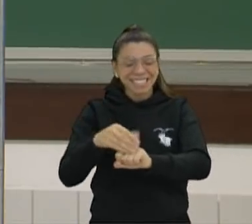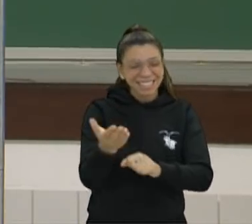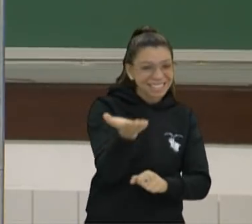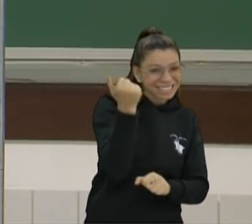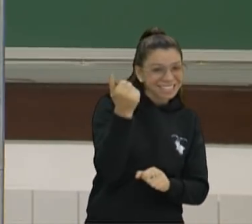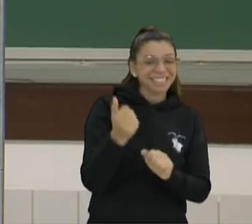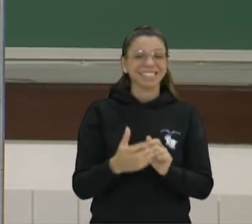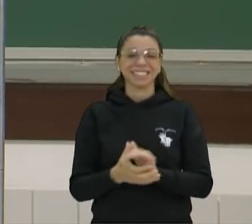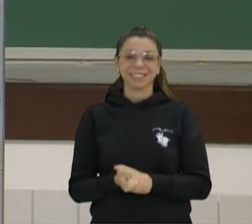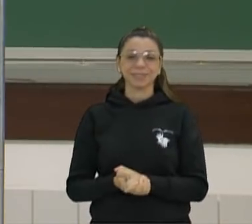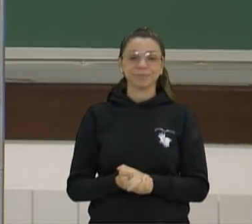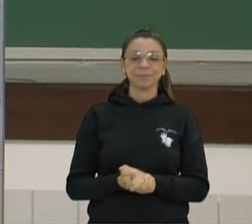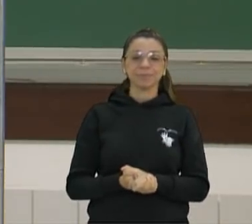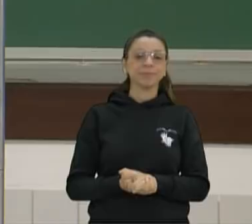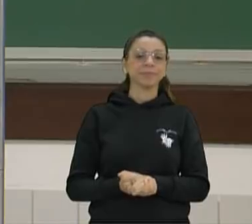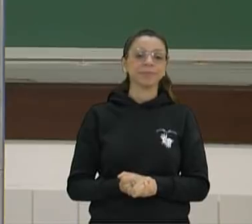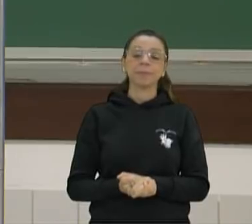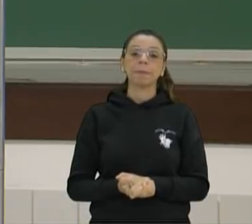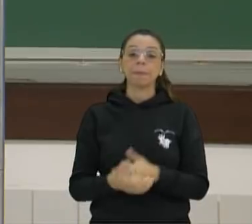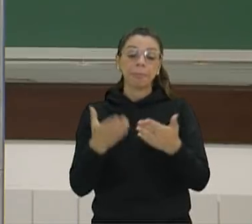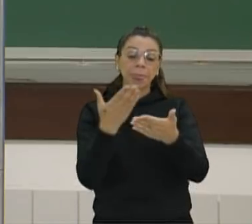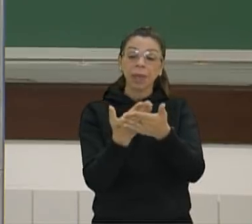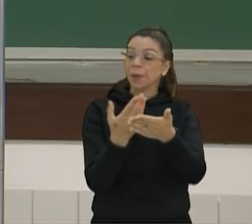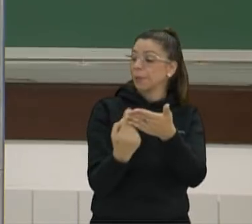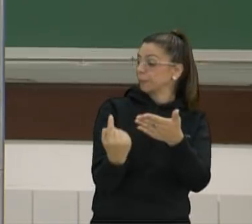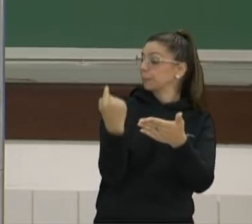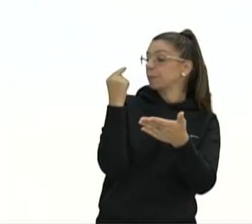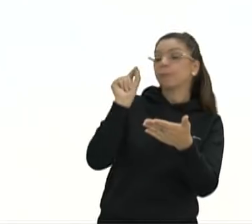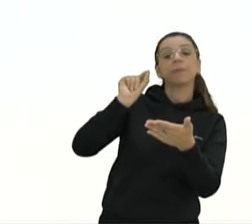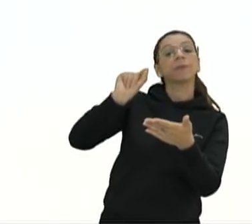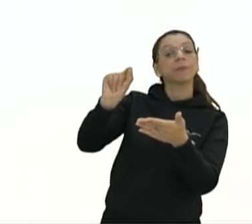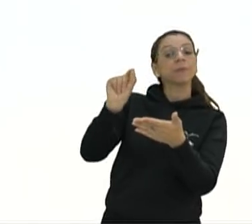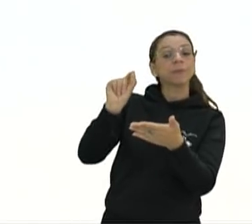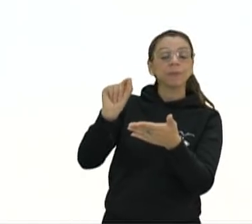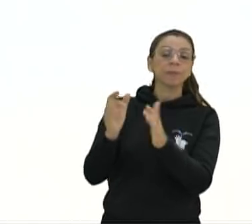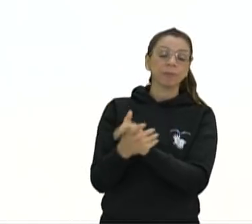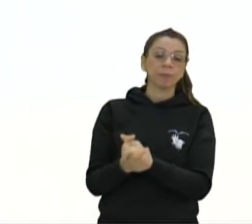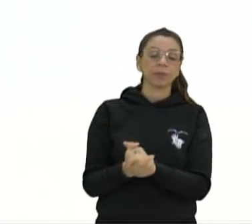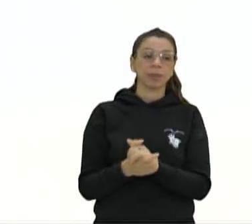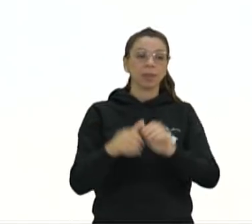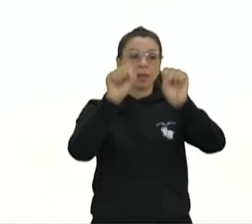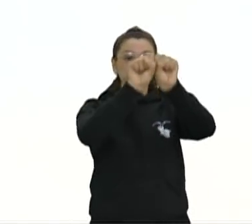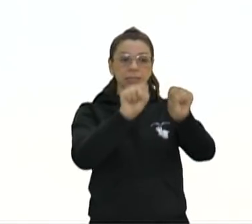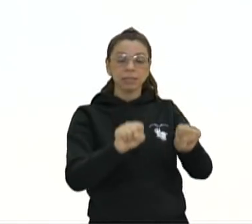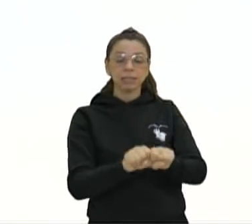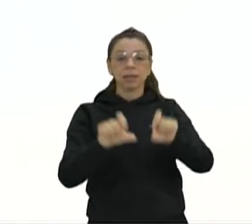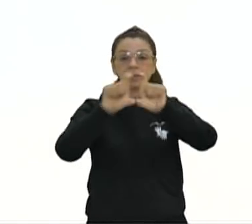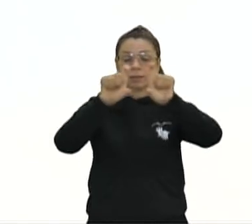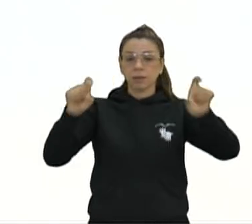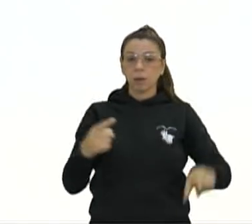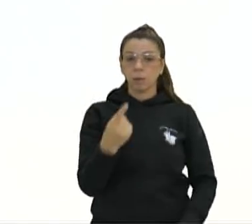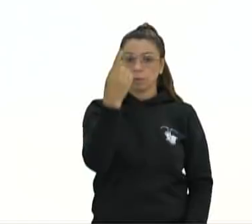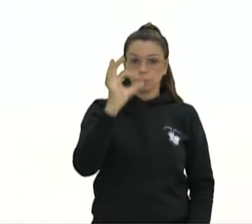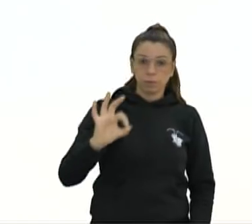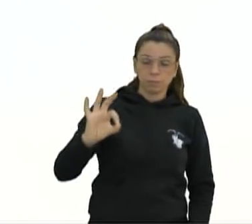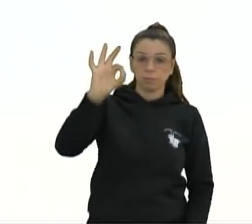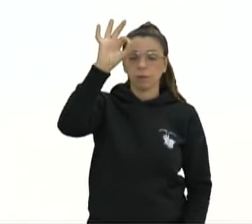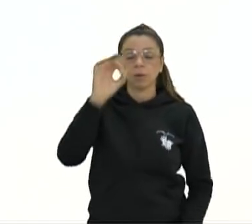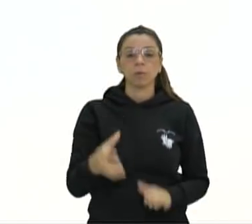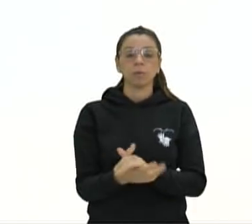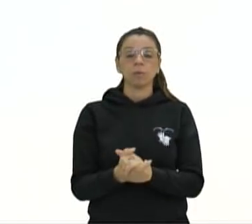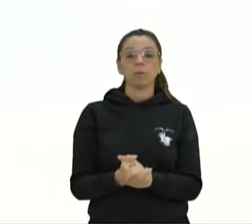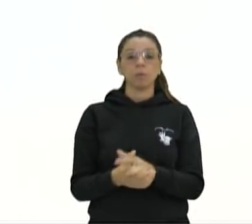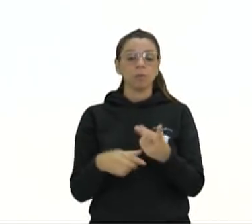comigo! Na aula anterior, nós estivemos estudando o sistema de equações do primeiro grau com duas incógnitas e